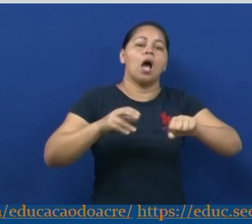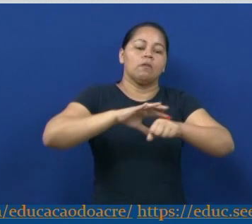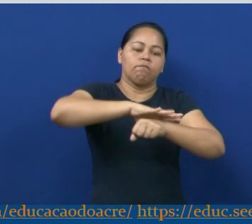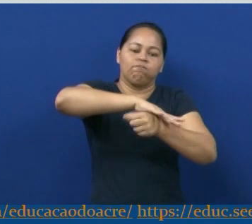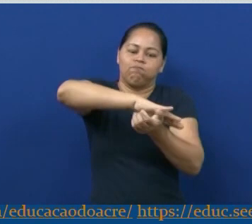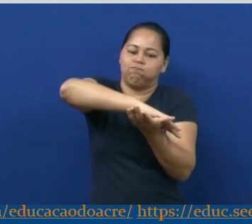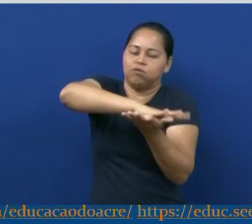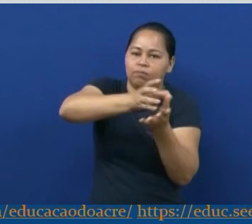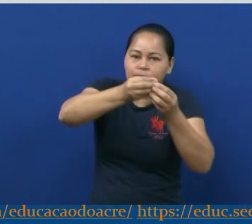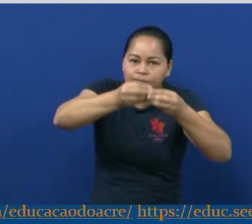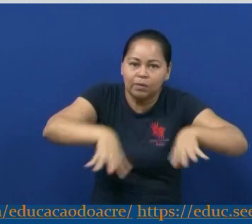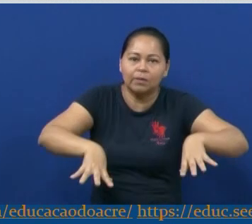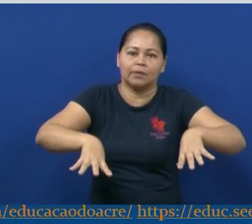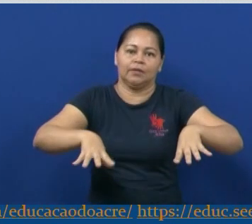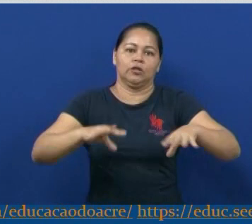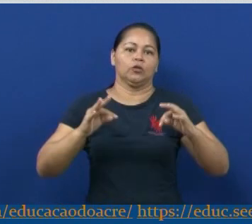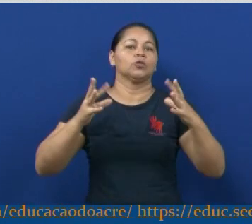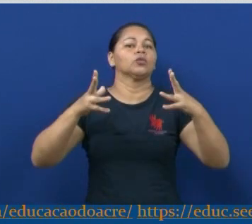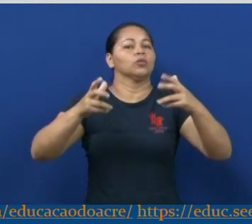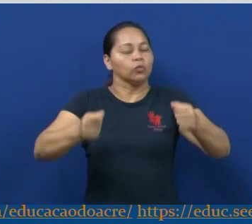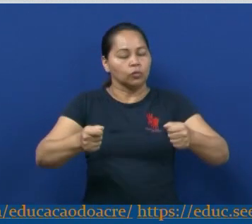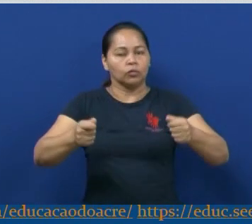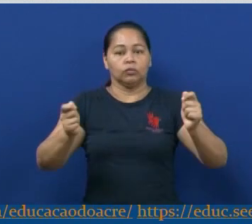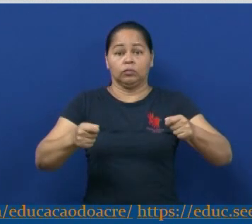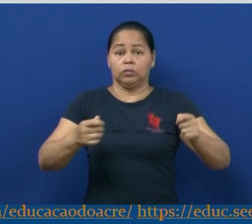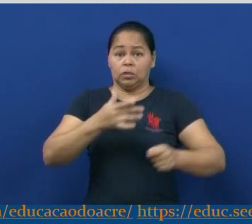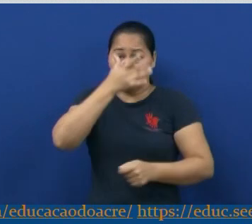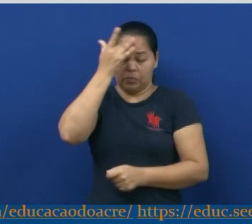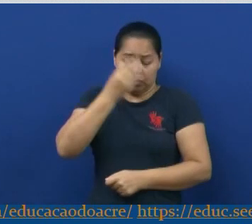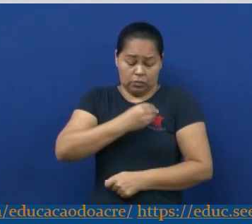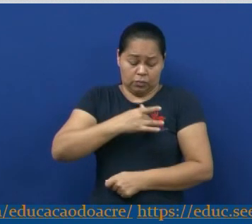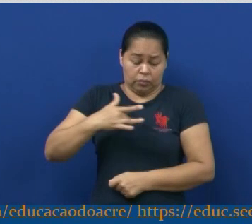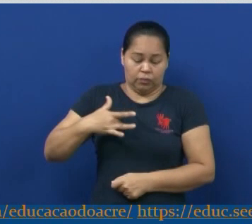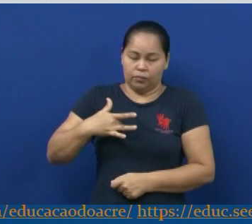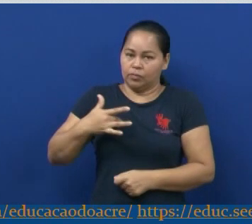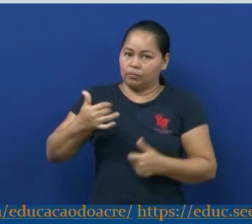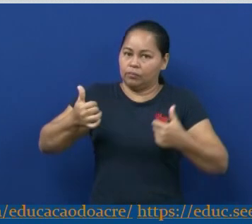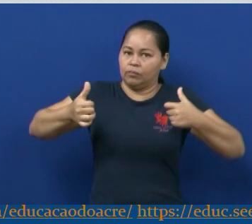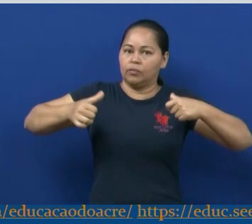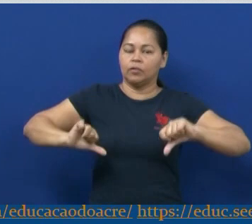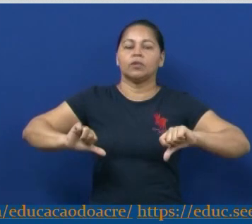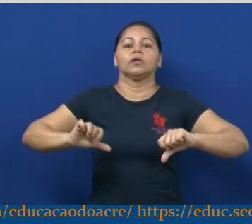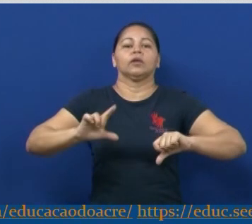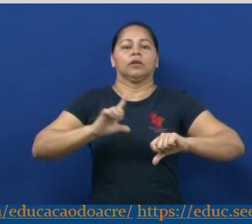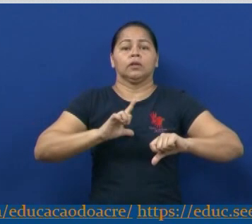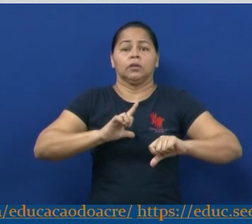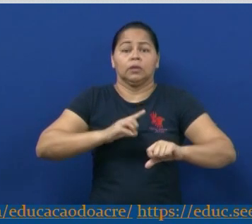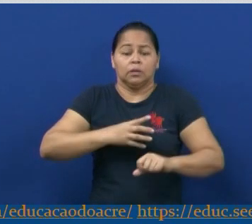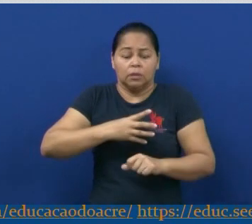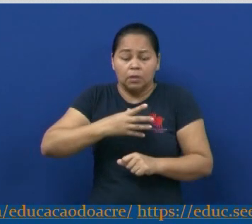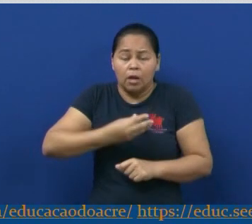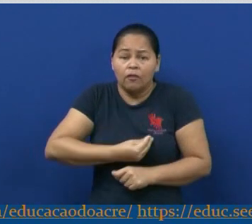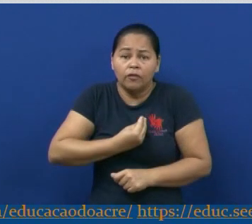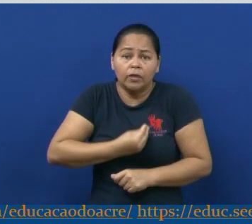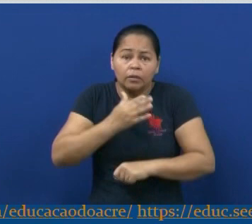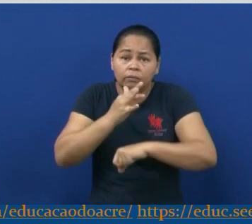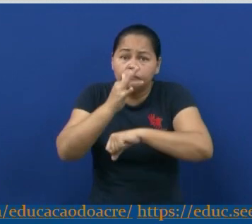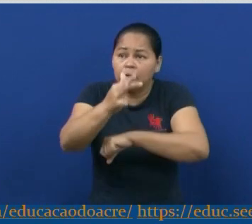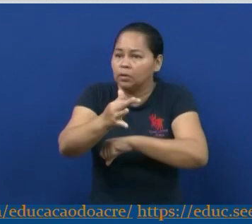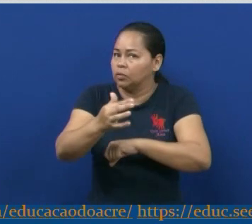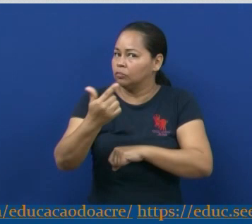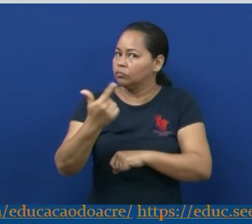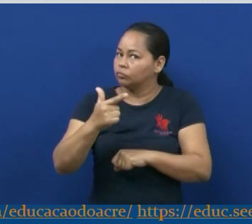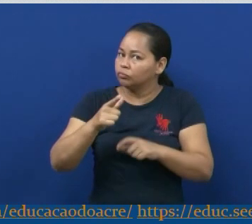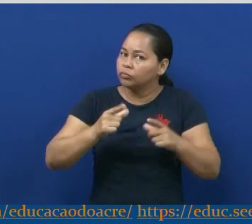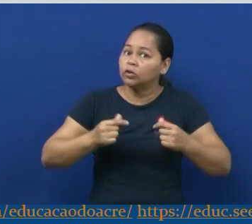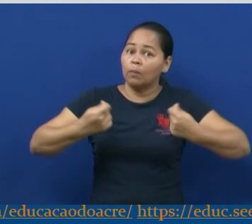Há mais pessoas infectadas do que saudáveis e a humanidade está perdendo a esperança de sobrevivência. A única solução é encontrar